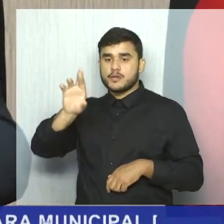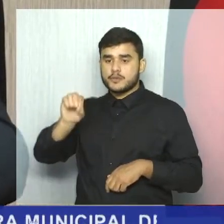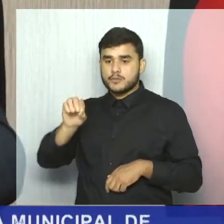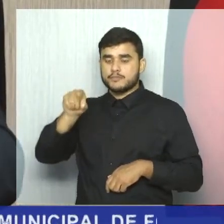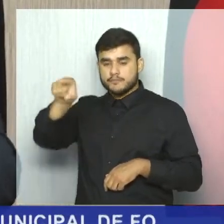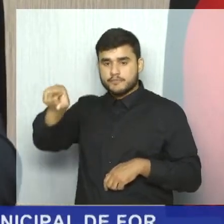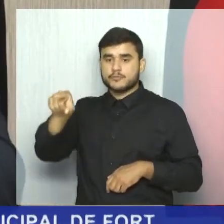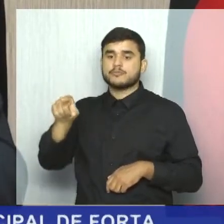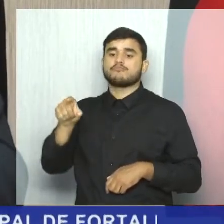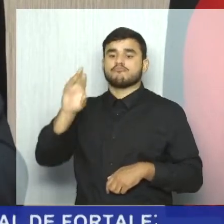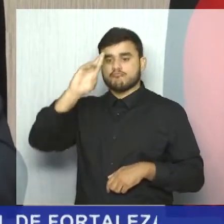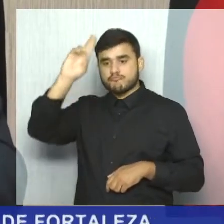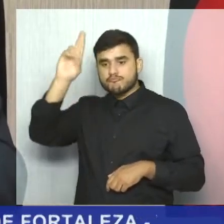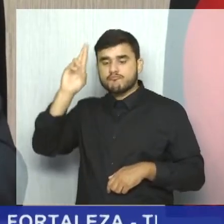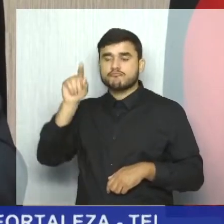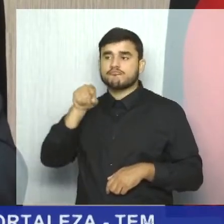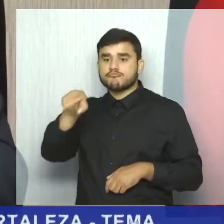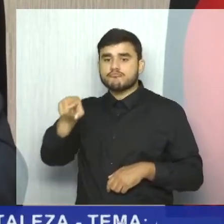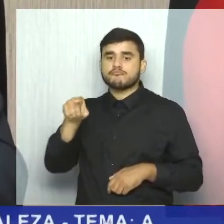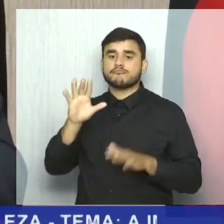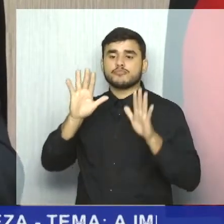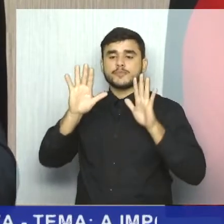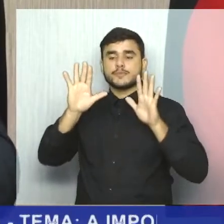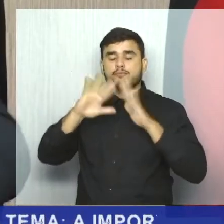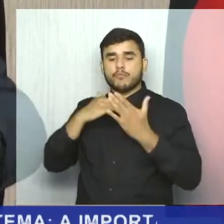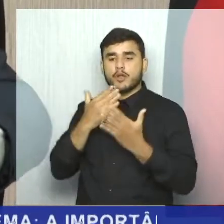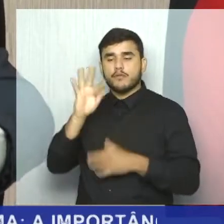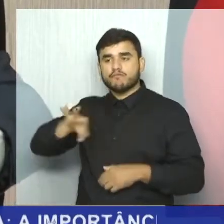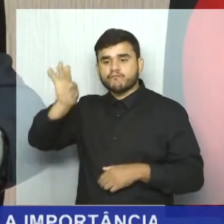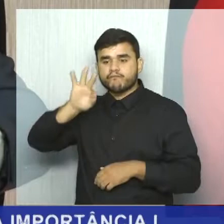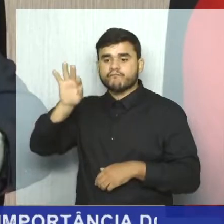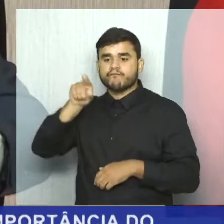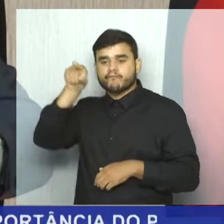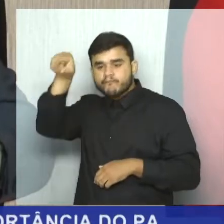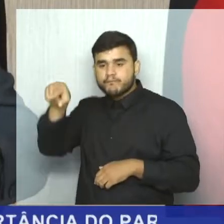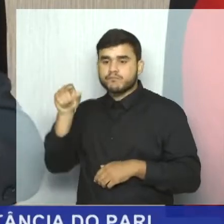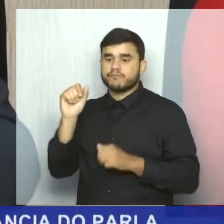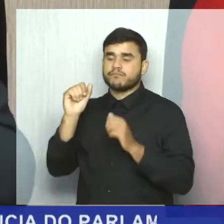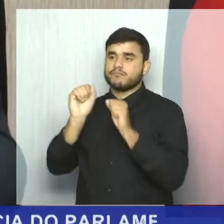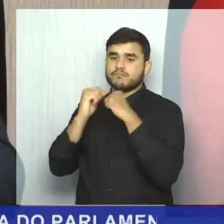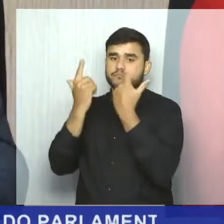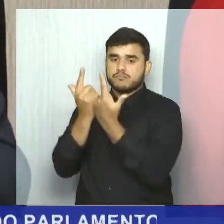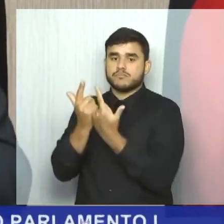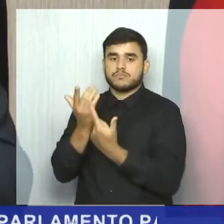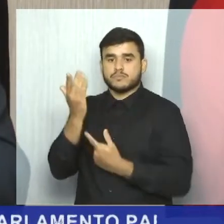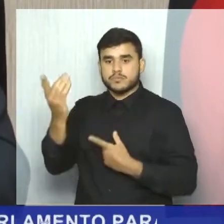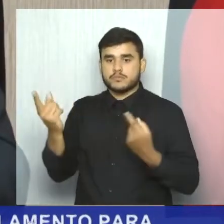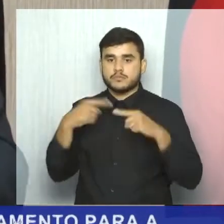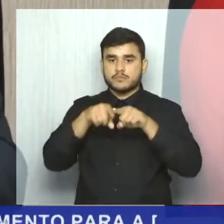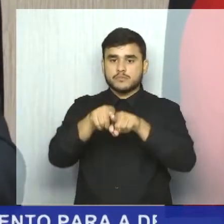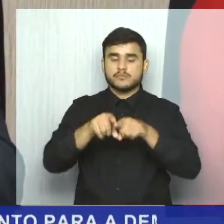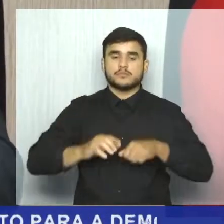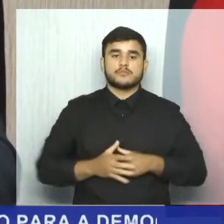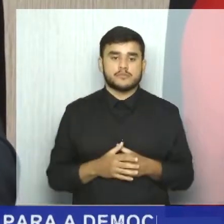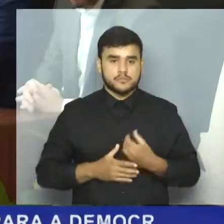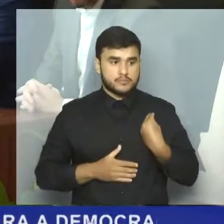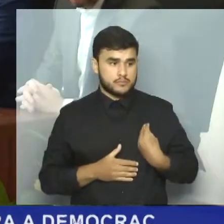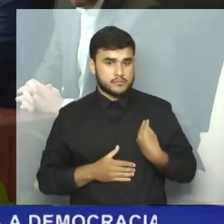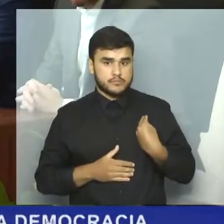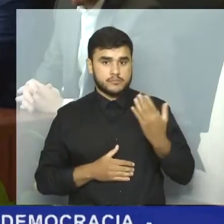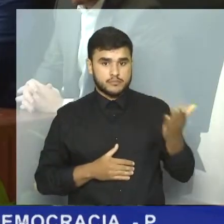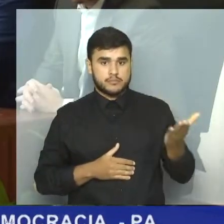presença, será um grande parceiro nosso aqui da nossa Escola do Parlamento Municipal. Eu estou vendo o Júlio Brise, que não tinha chegado